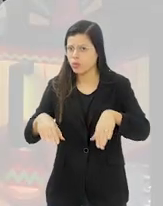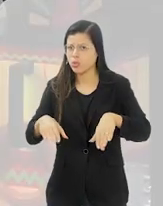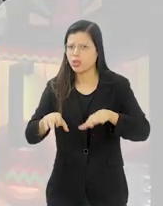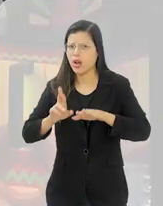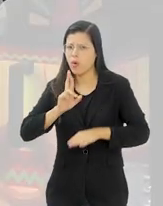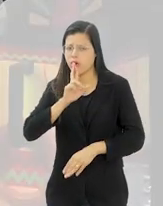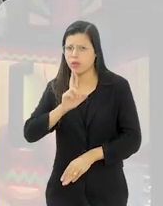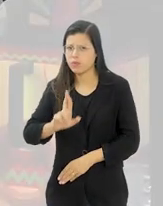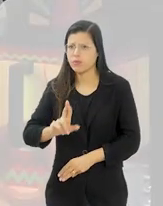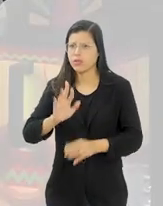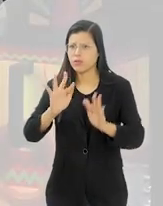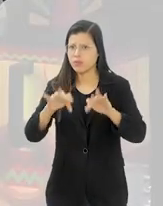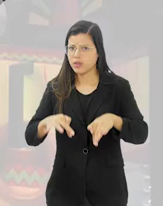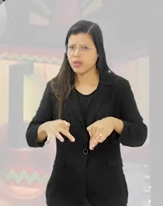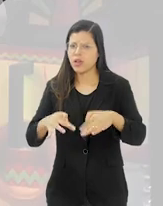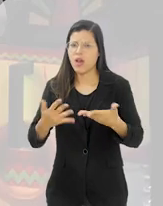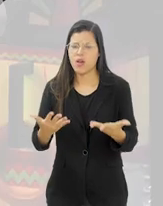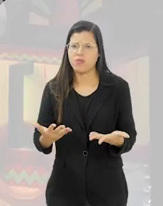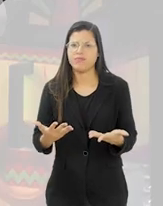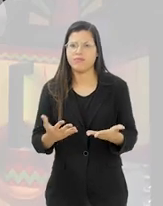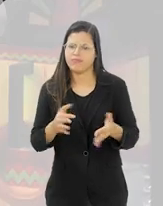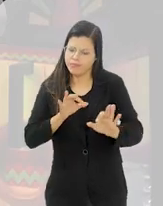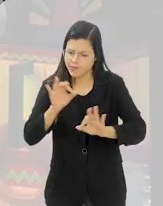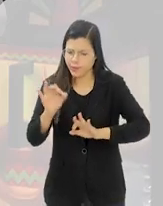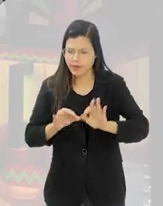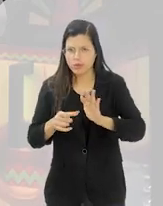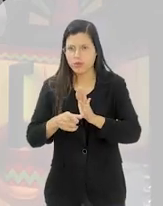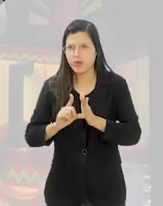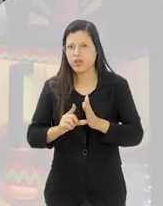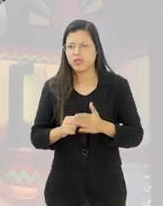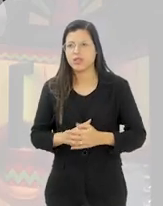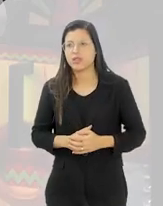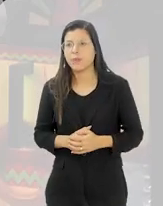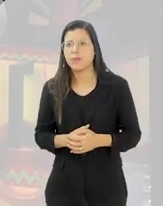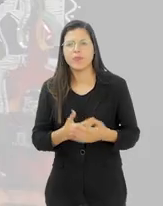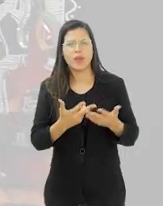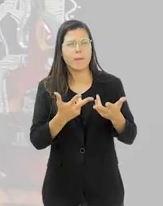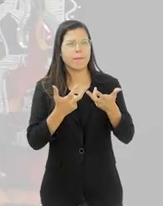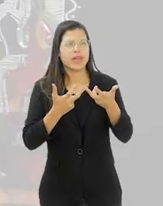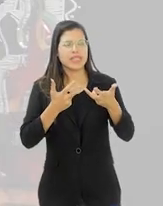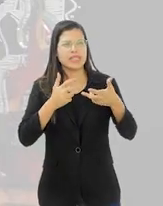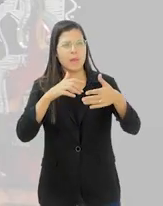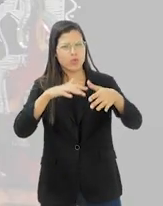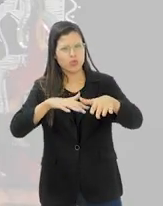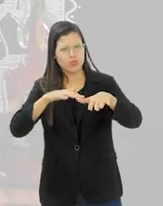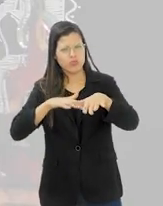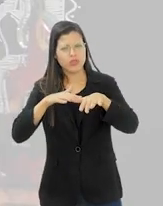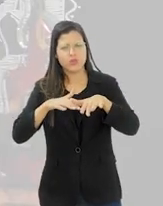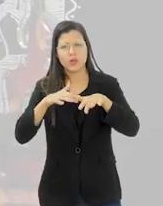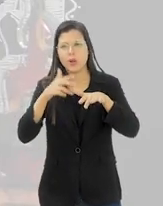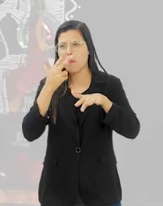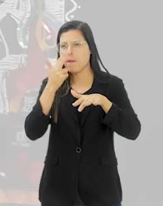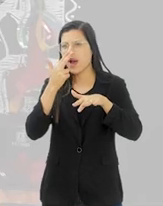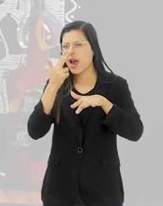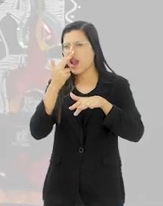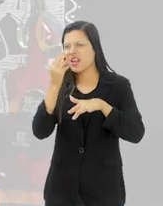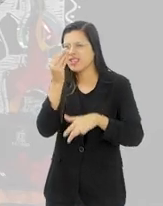que você gastou dias, meses concebendo, né? Eu vejo na avenida um descaso,